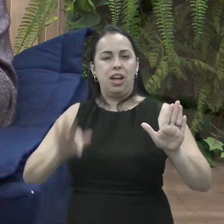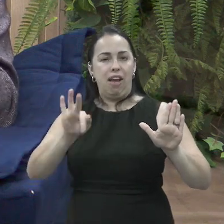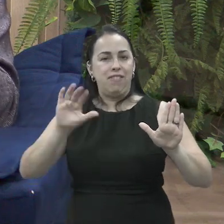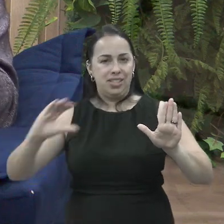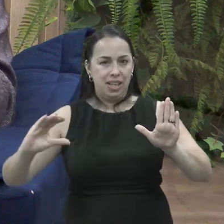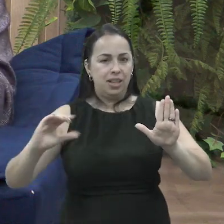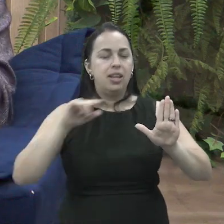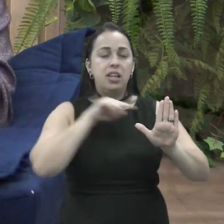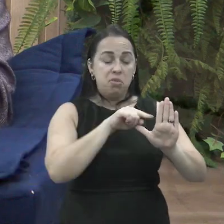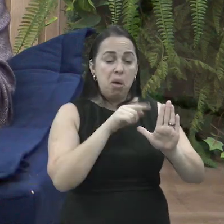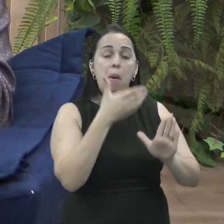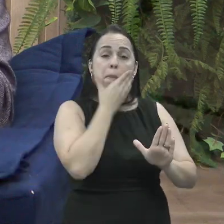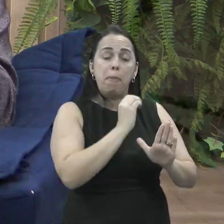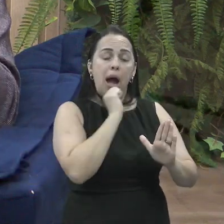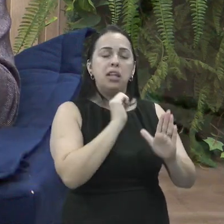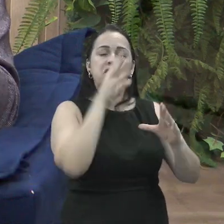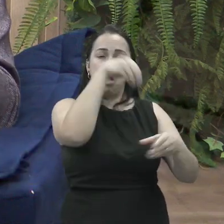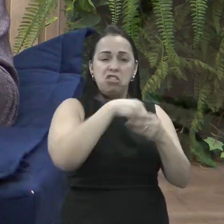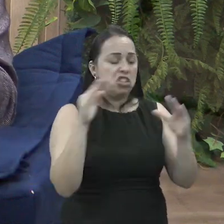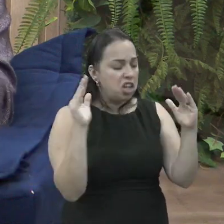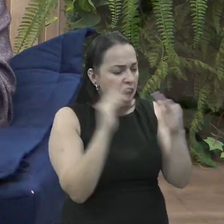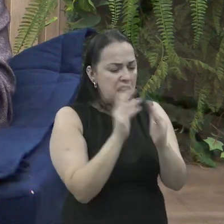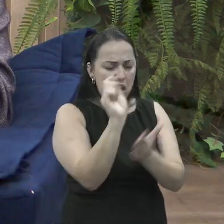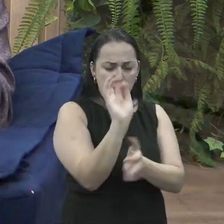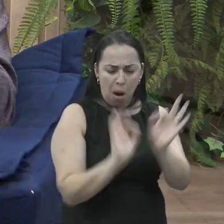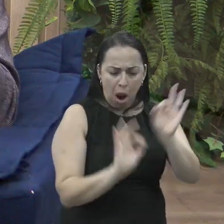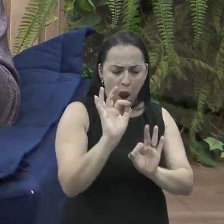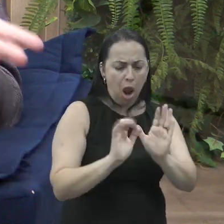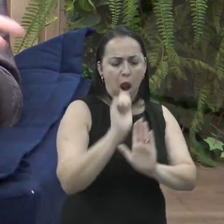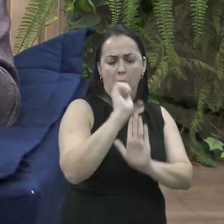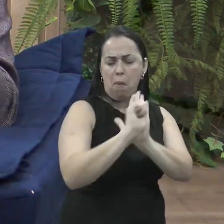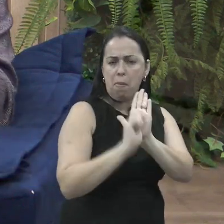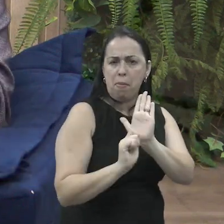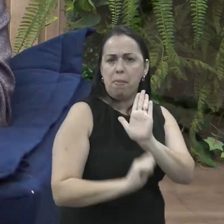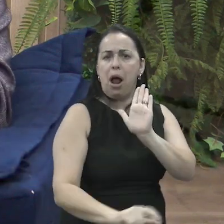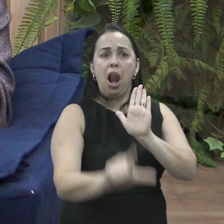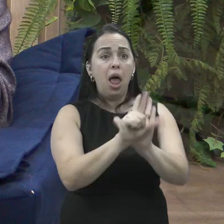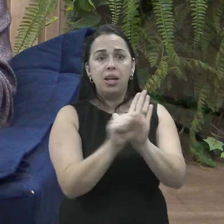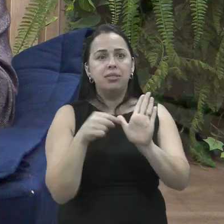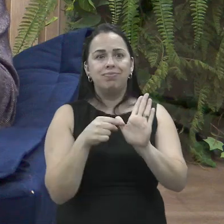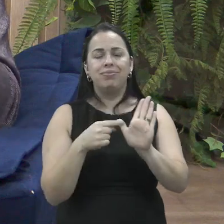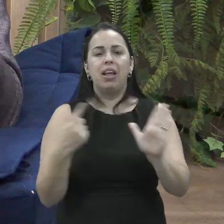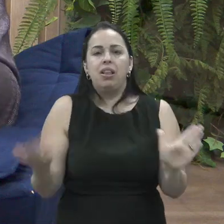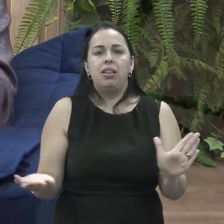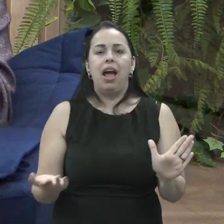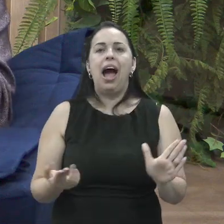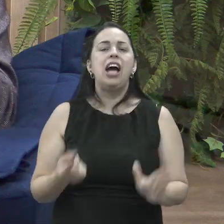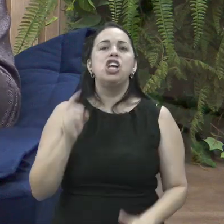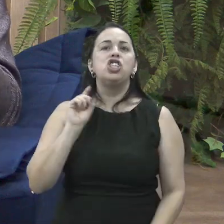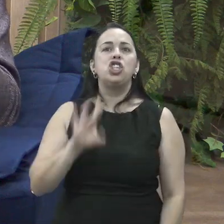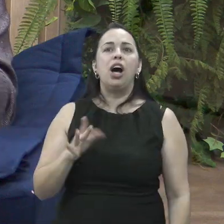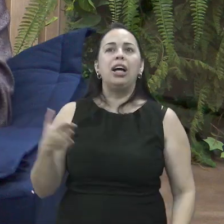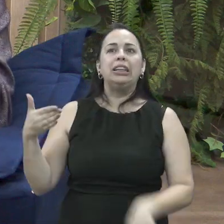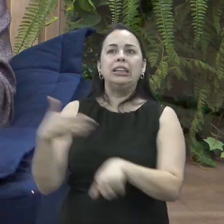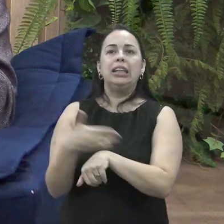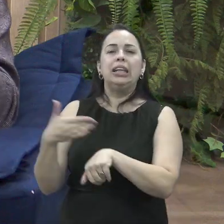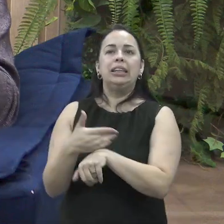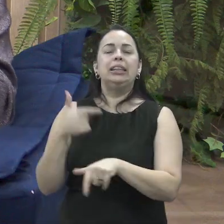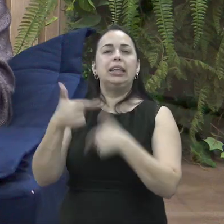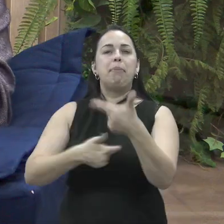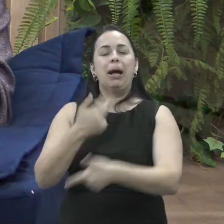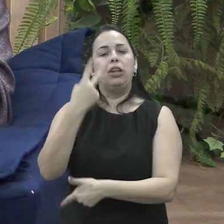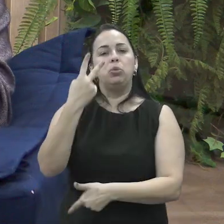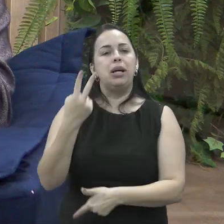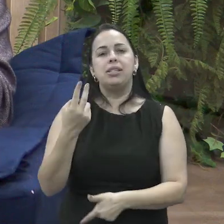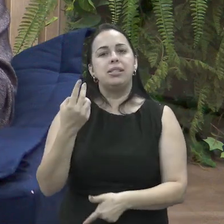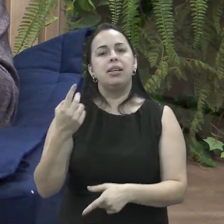casa fazendo a lei eleitoral, organizando a lei eleitoral, se reunia com assessores. Então, ou seja, não tem essa de trabalhar 2 vezes por semana ou 3